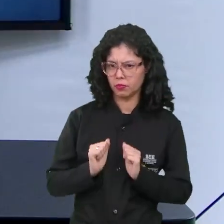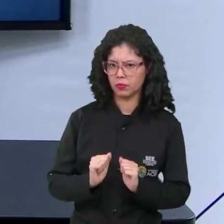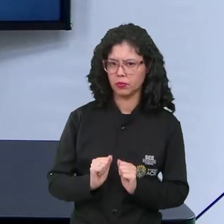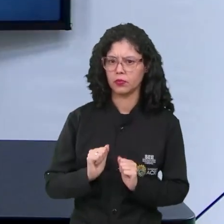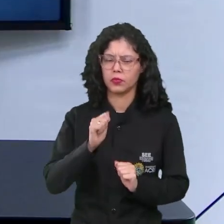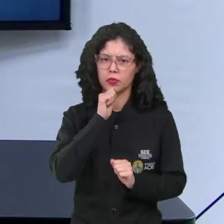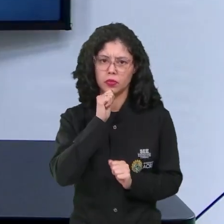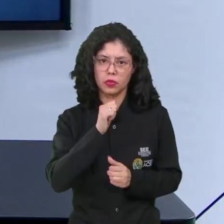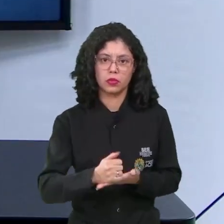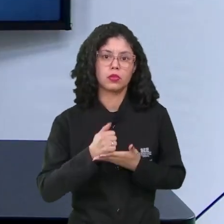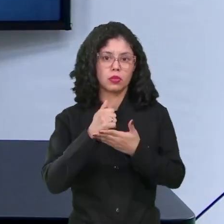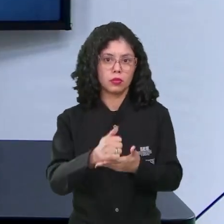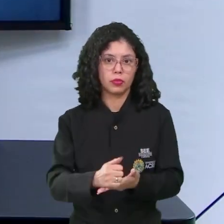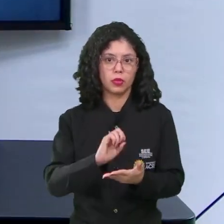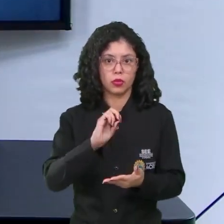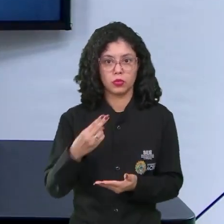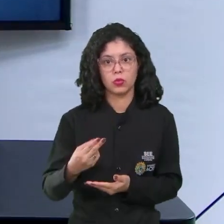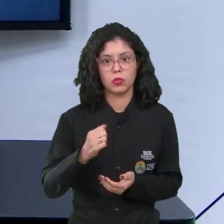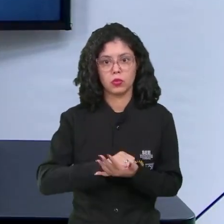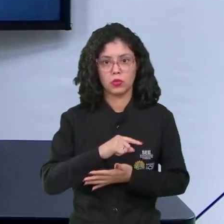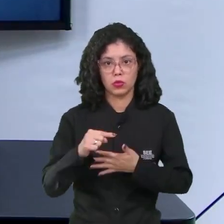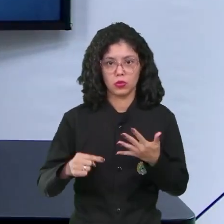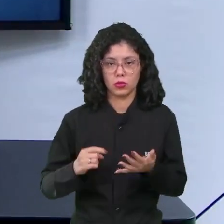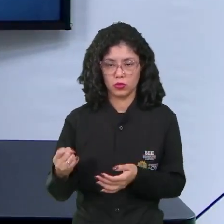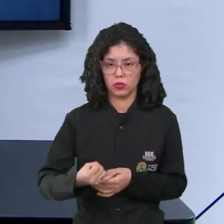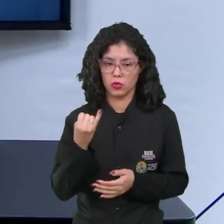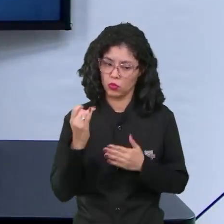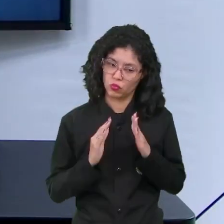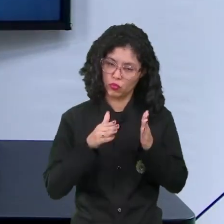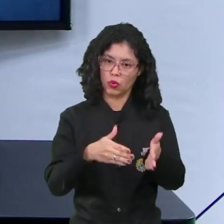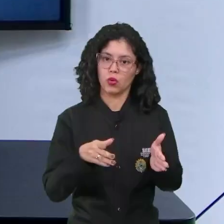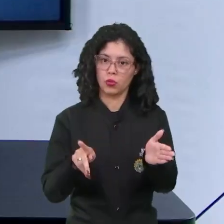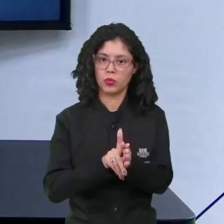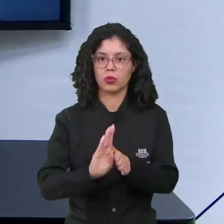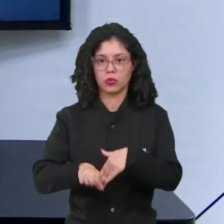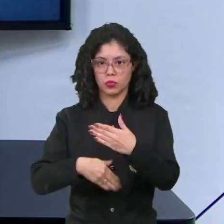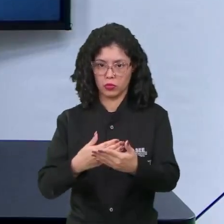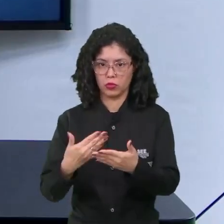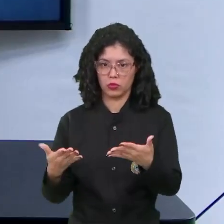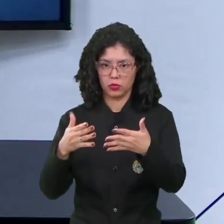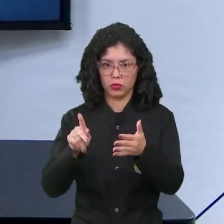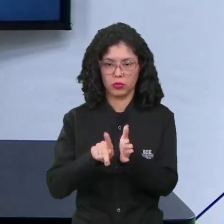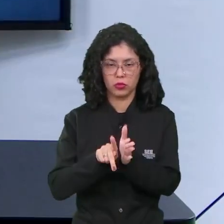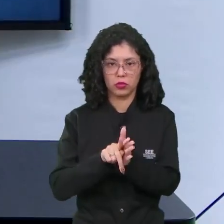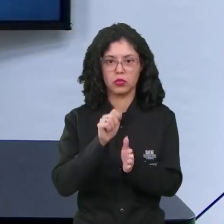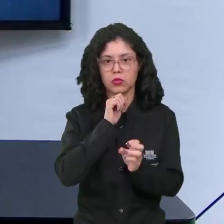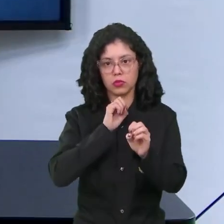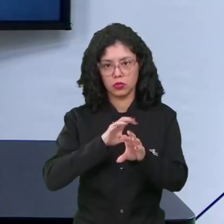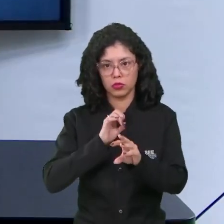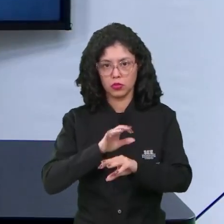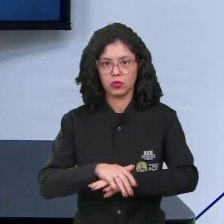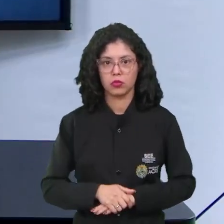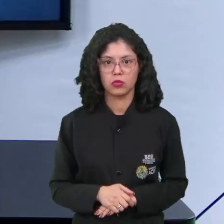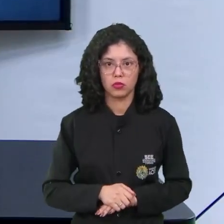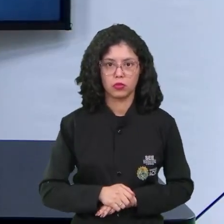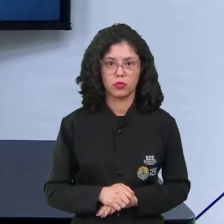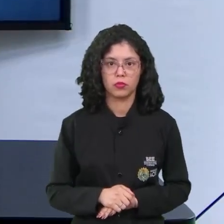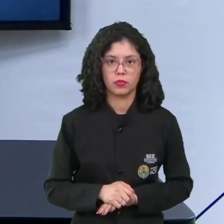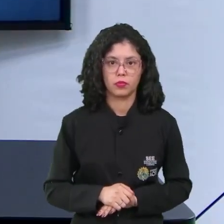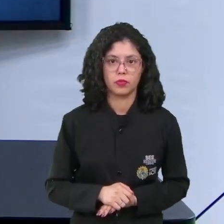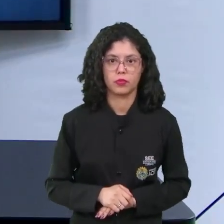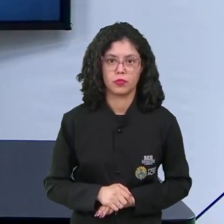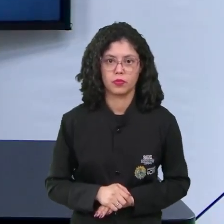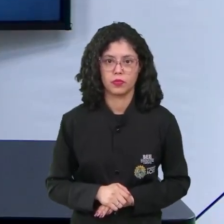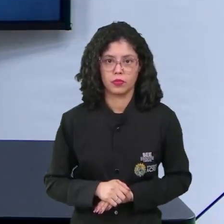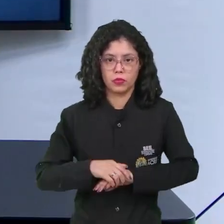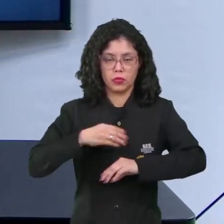um suporte e não como um elemento principal no seu processo, inclusive, de ensino e aprendizagem. Como